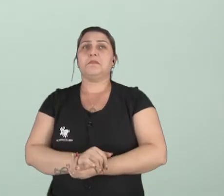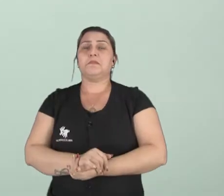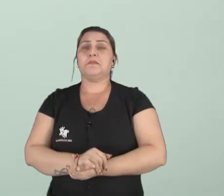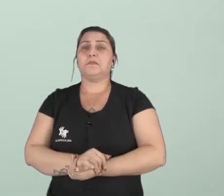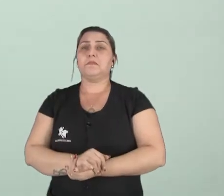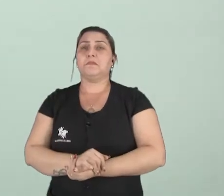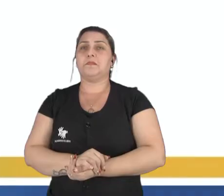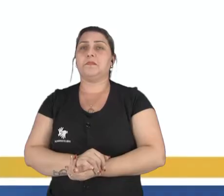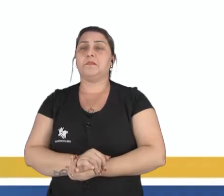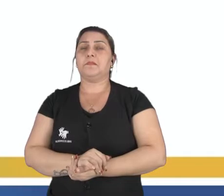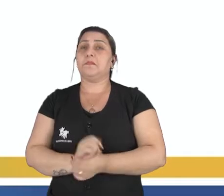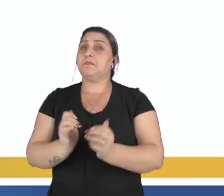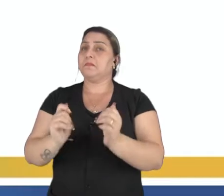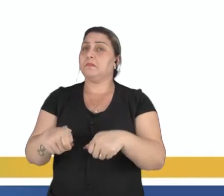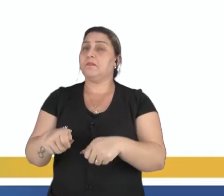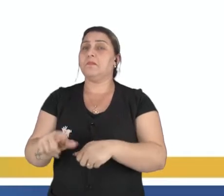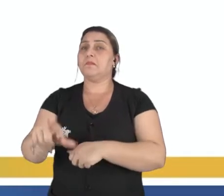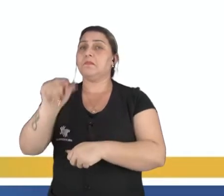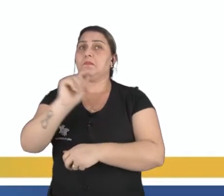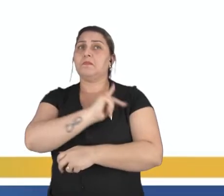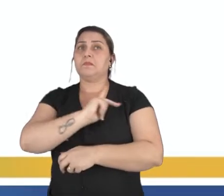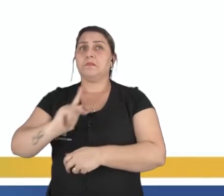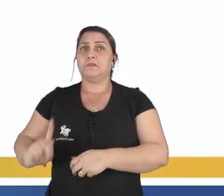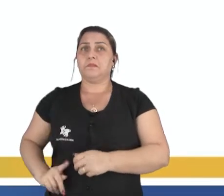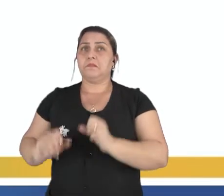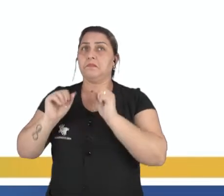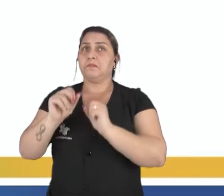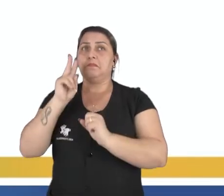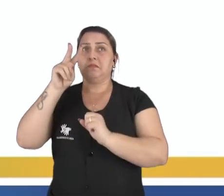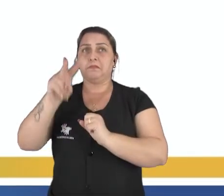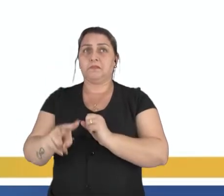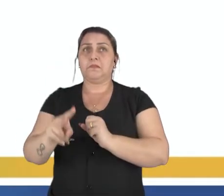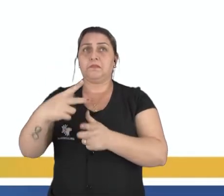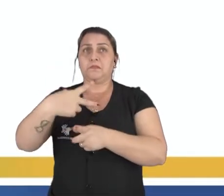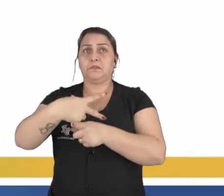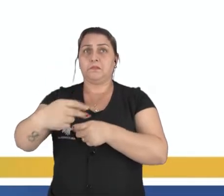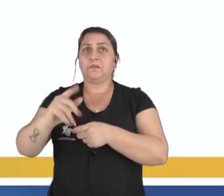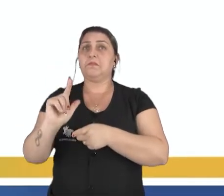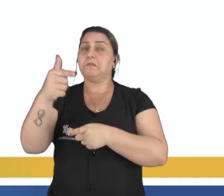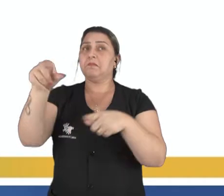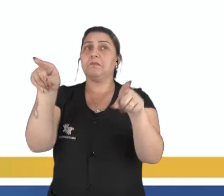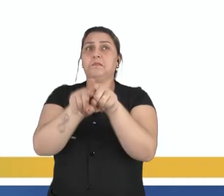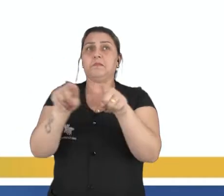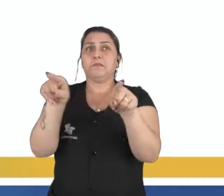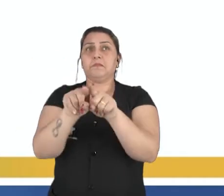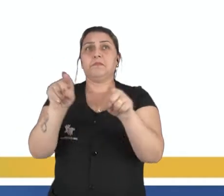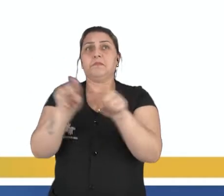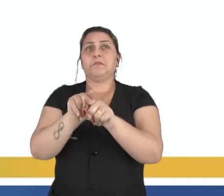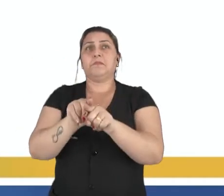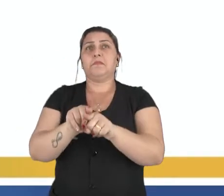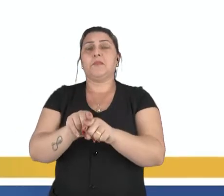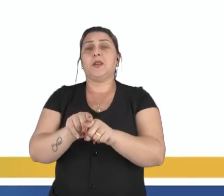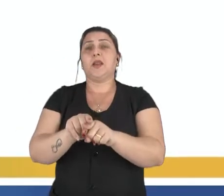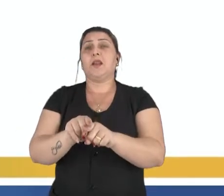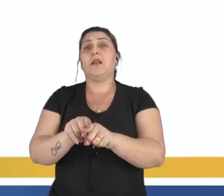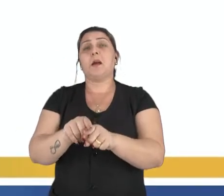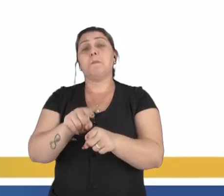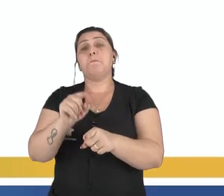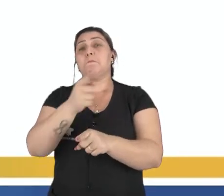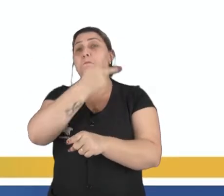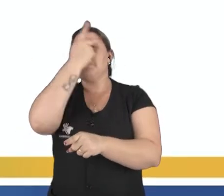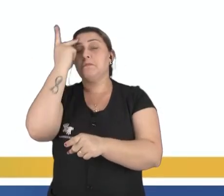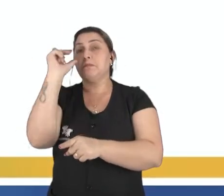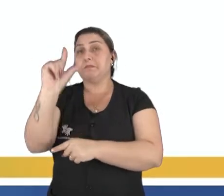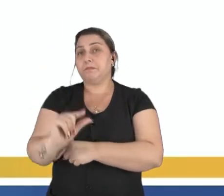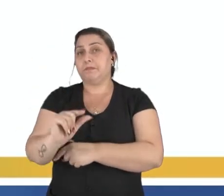um lado a possibilidade de escolher o presidente pode ser vista como uma conquista, né, por outro, esse poder se concentrava na